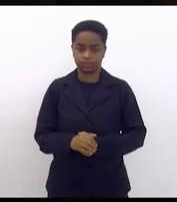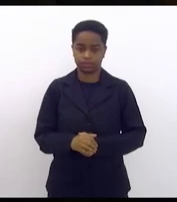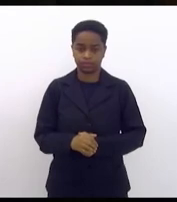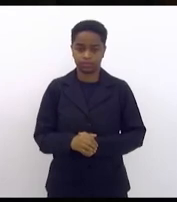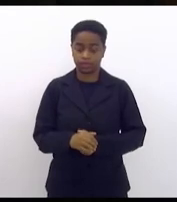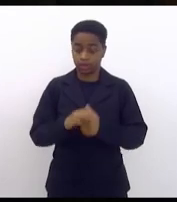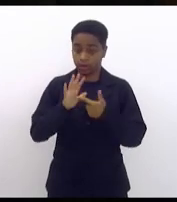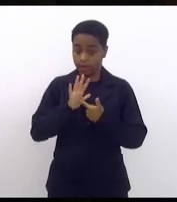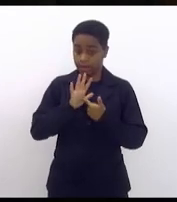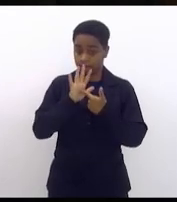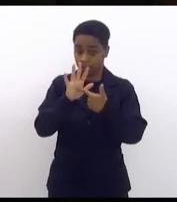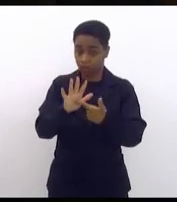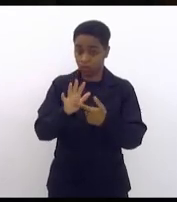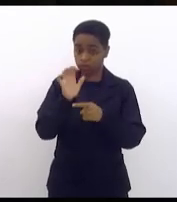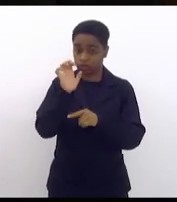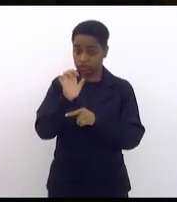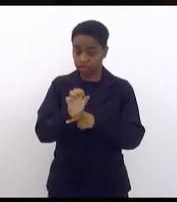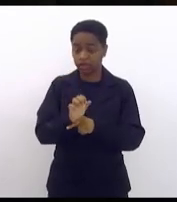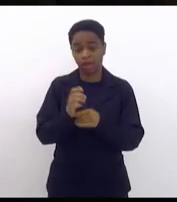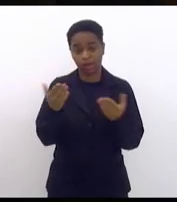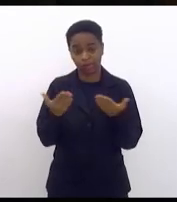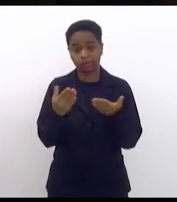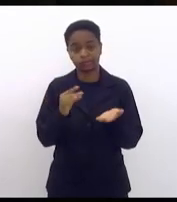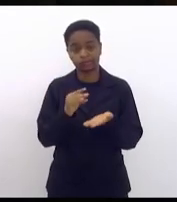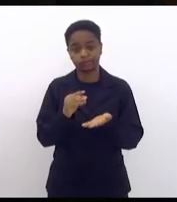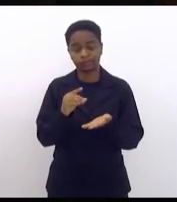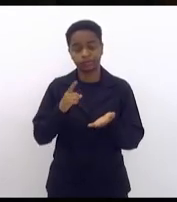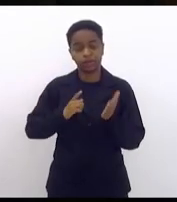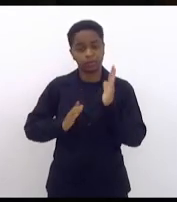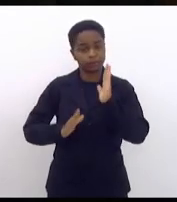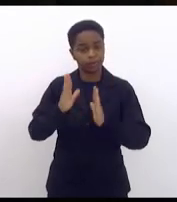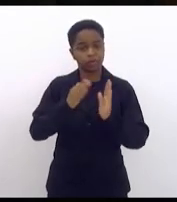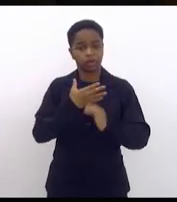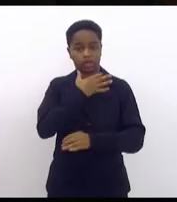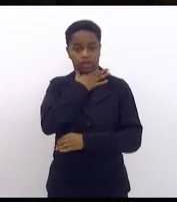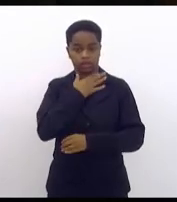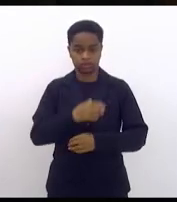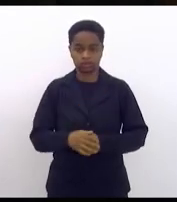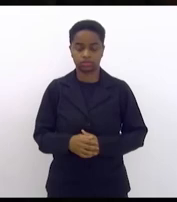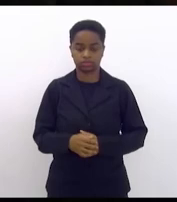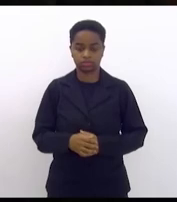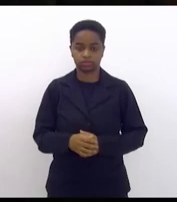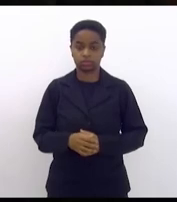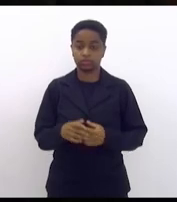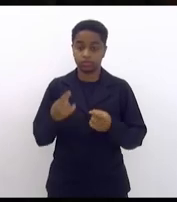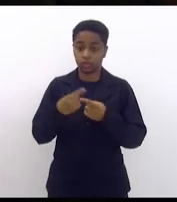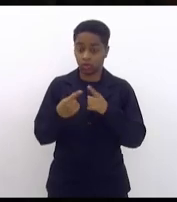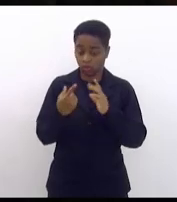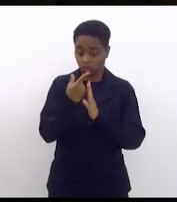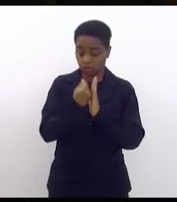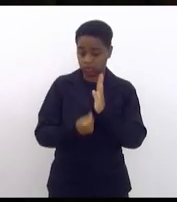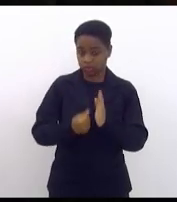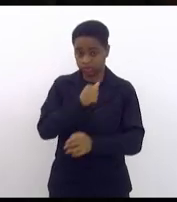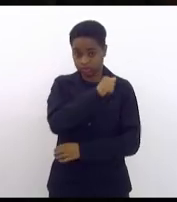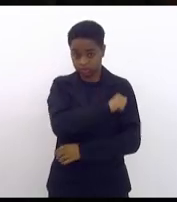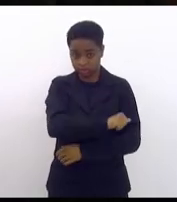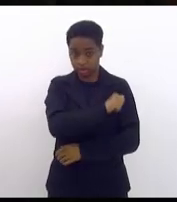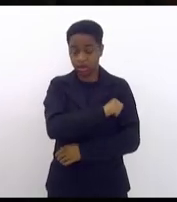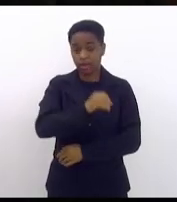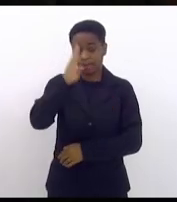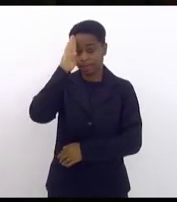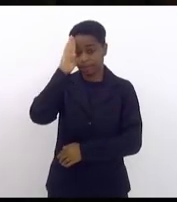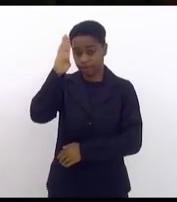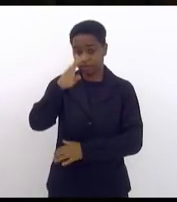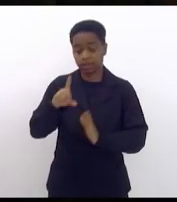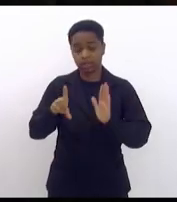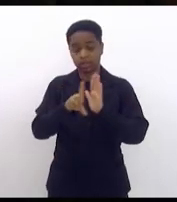mostram um Estado em crise. As peças orçamentárias do Estado do Rio de Janeiro, especialmente a